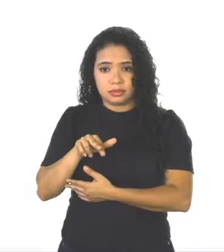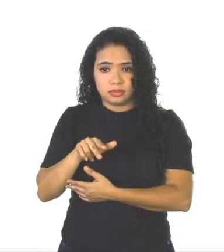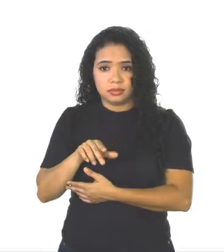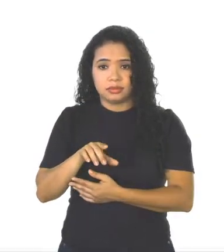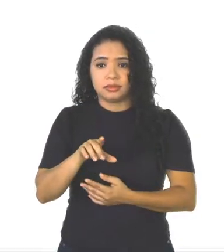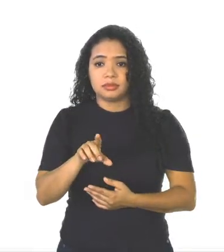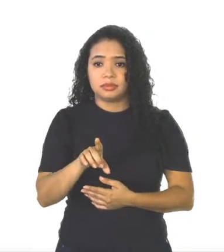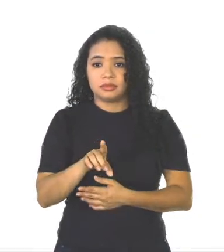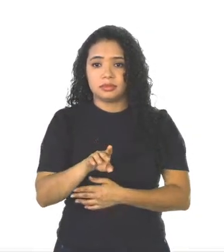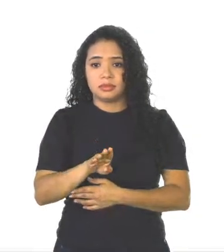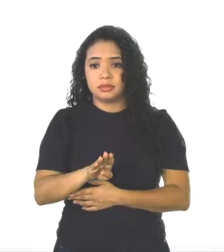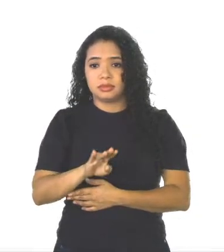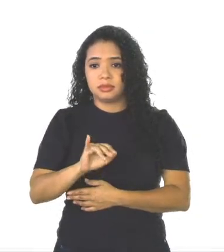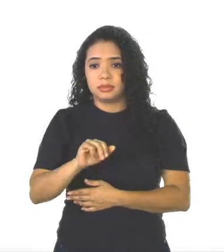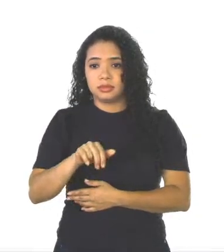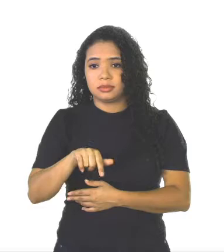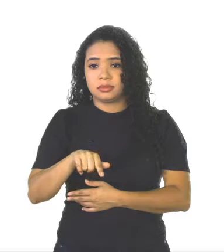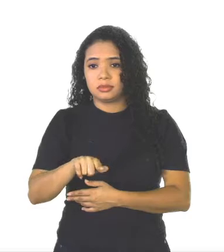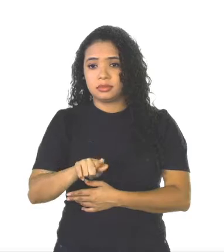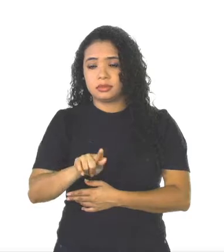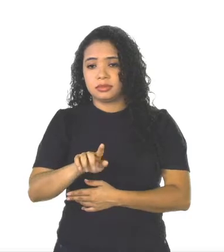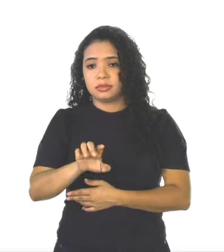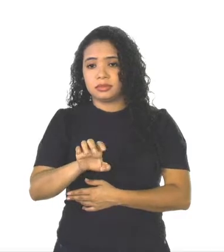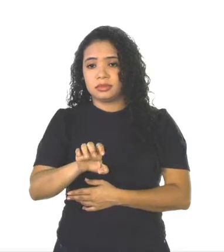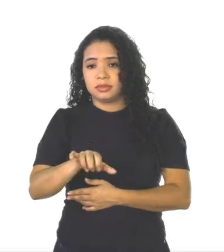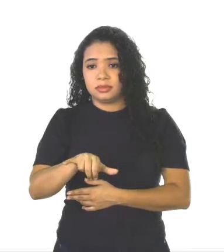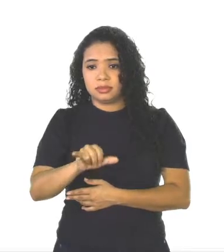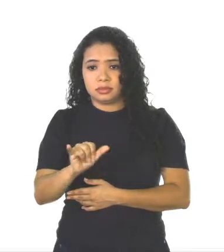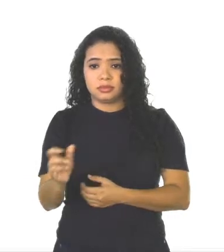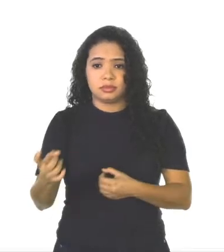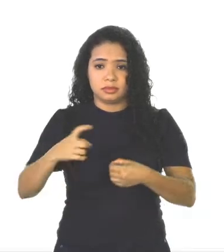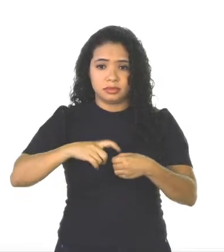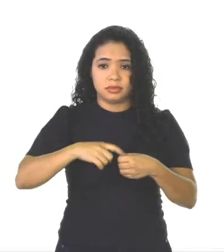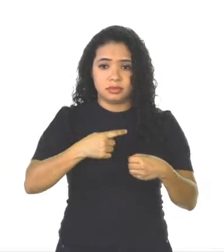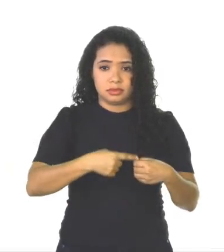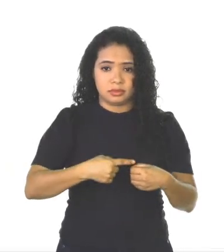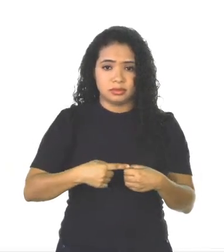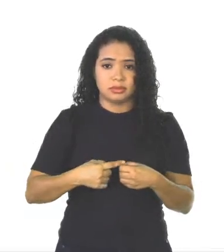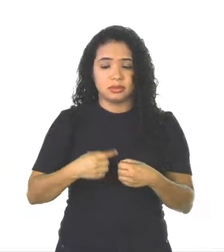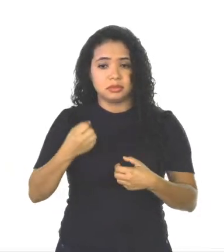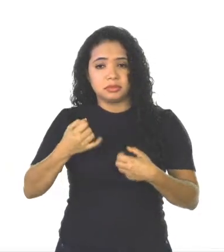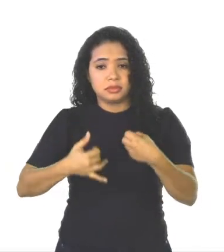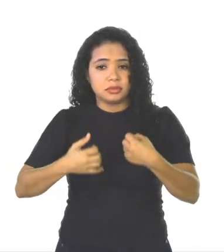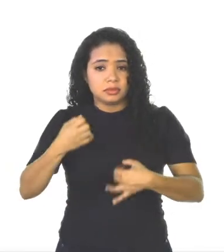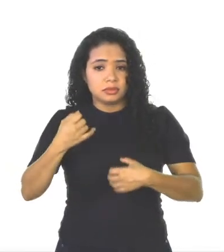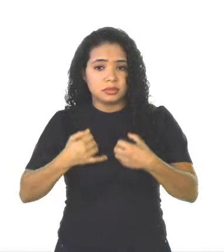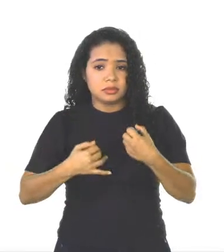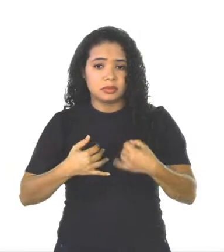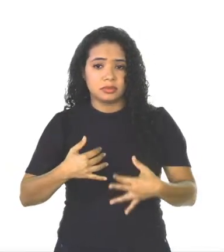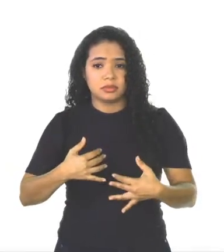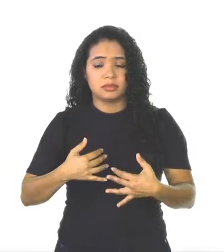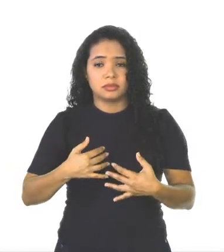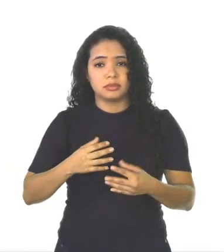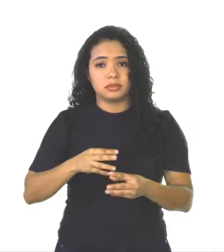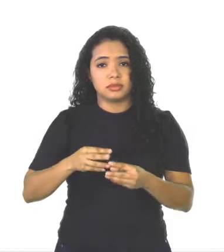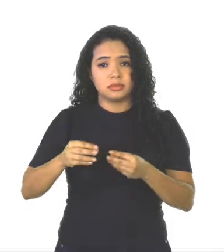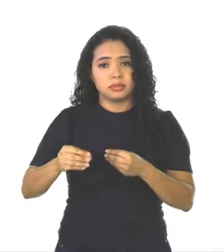Mr. Bingley retorna à cidade e explica suas motivações para ter ido